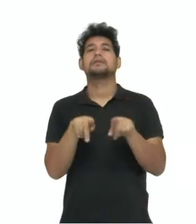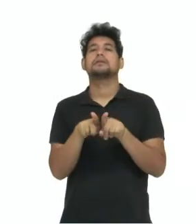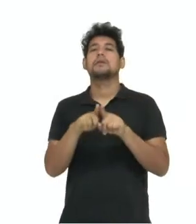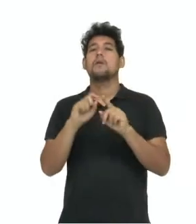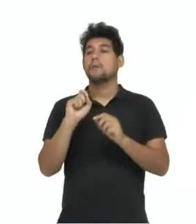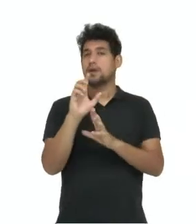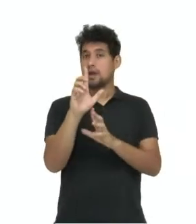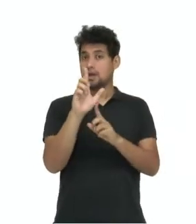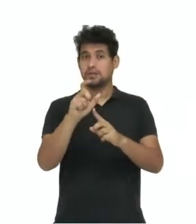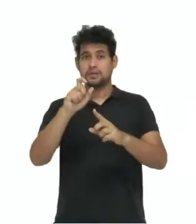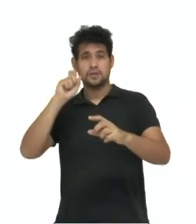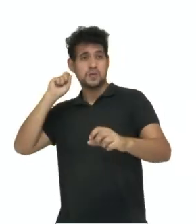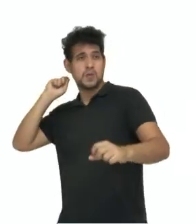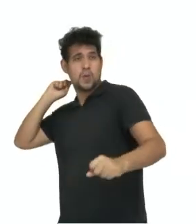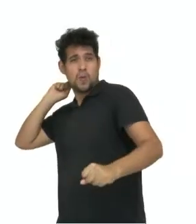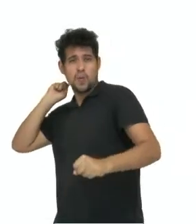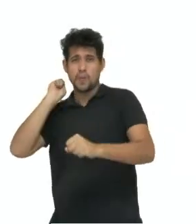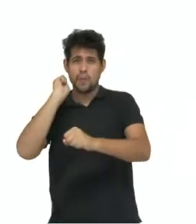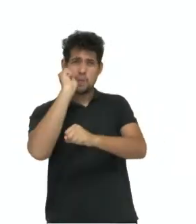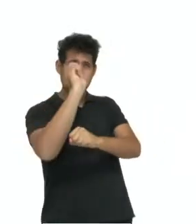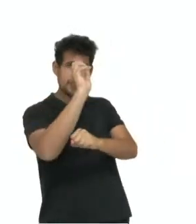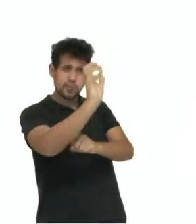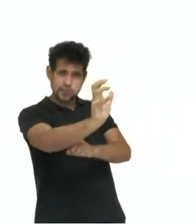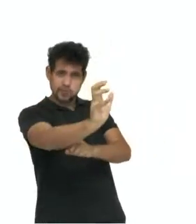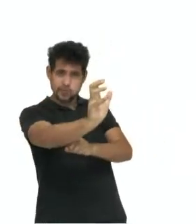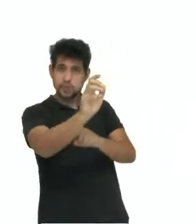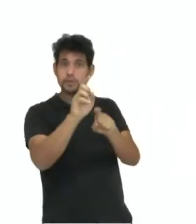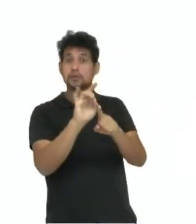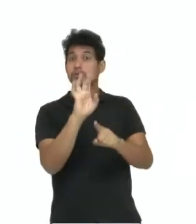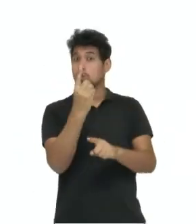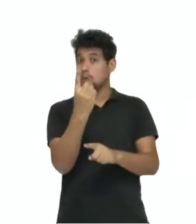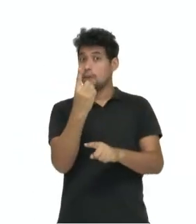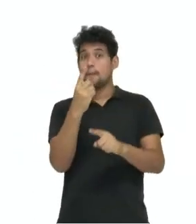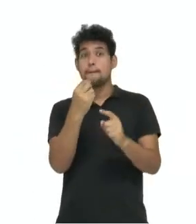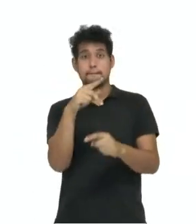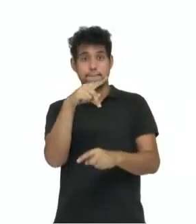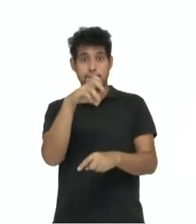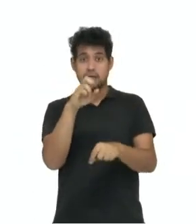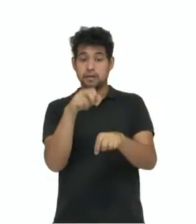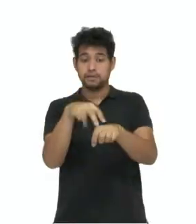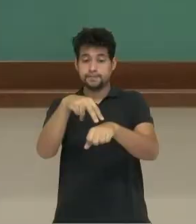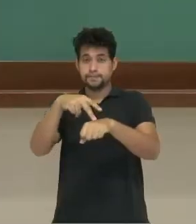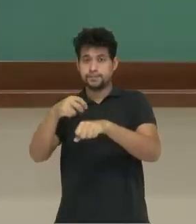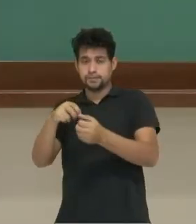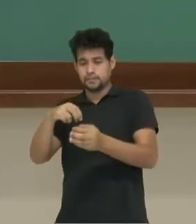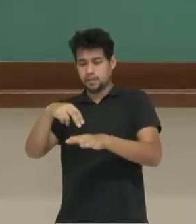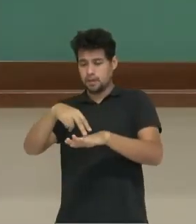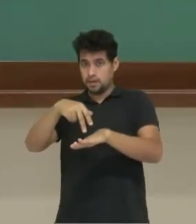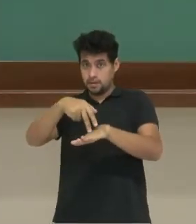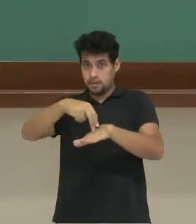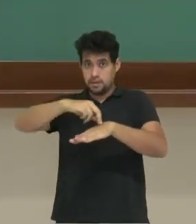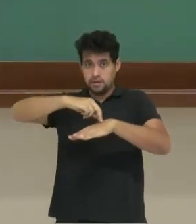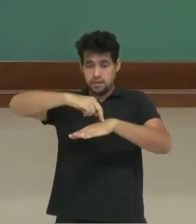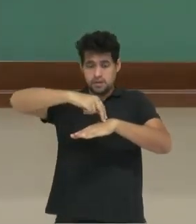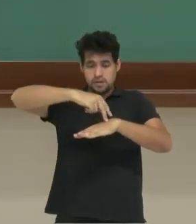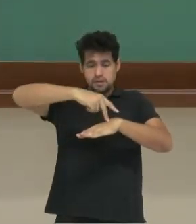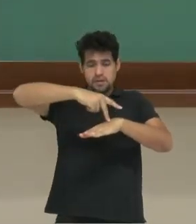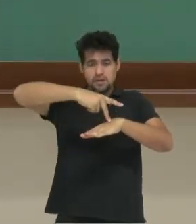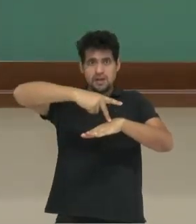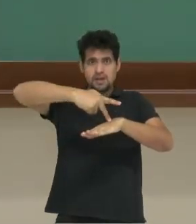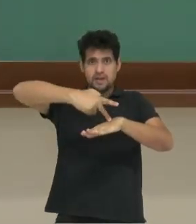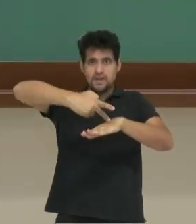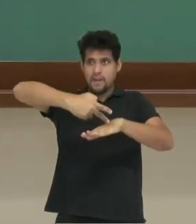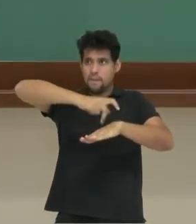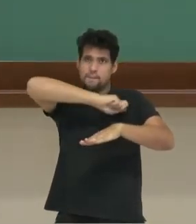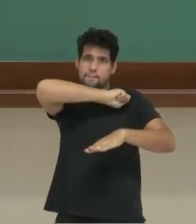braço estendido e se equilibrando só numa perna para recuperar. Vamos entender uma coisa aqui bem interessante,